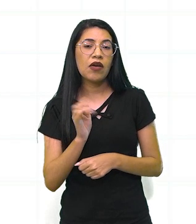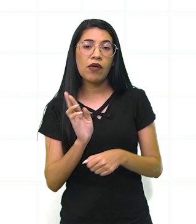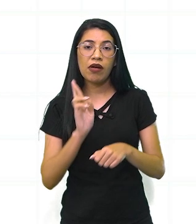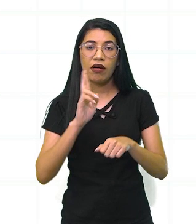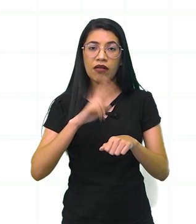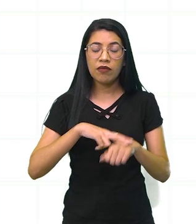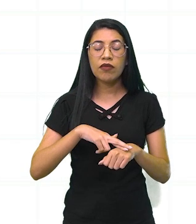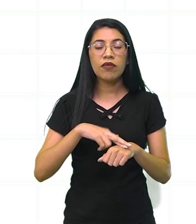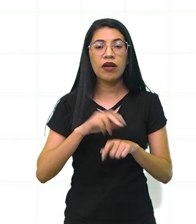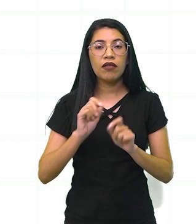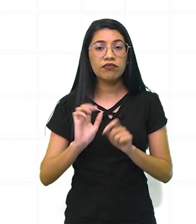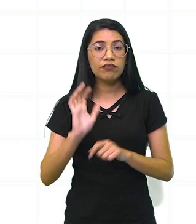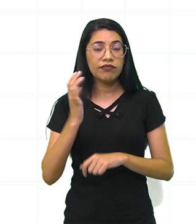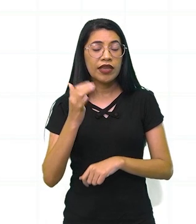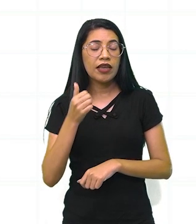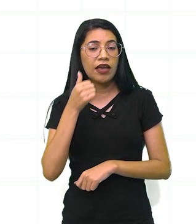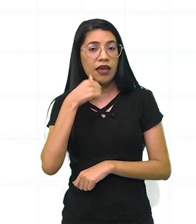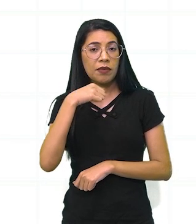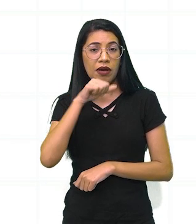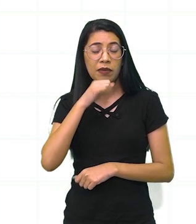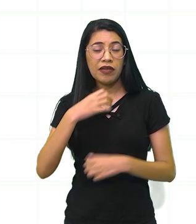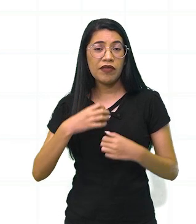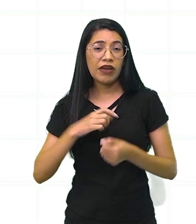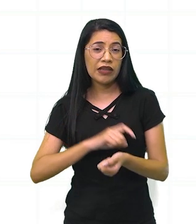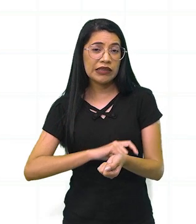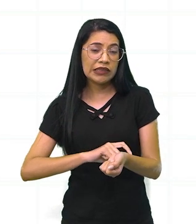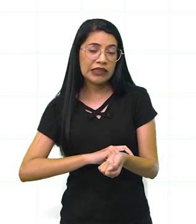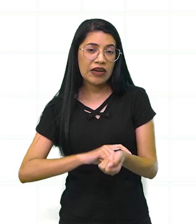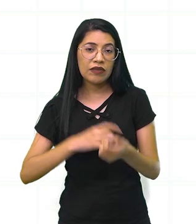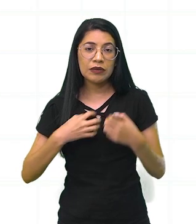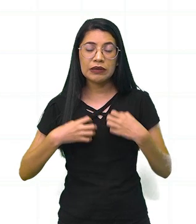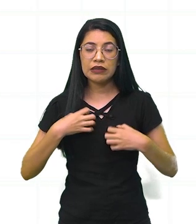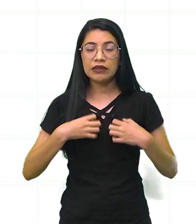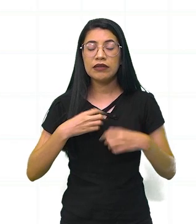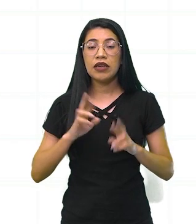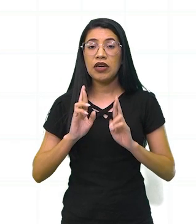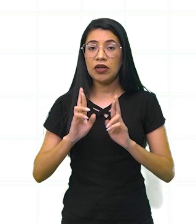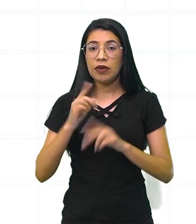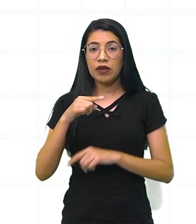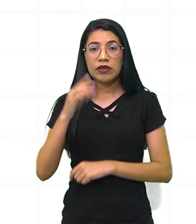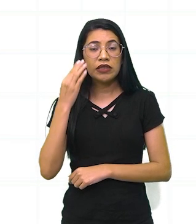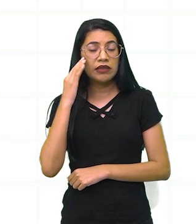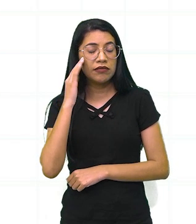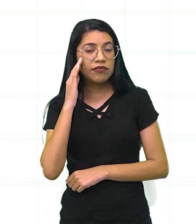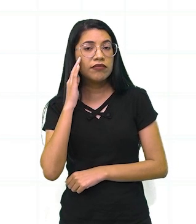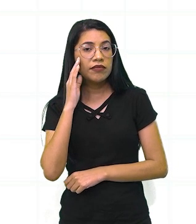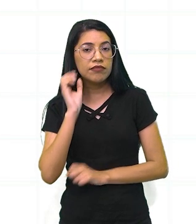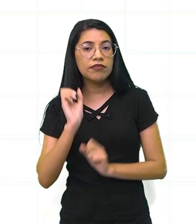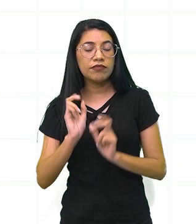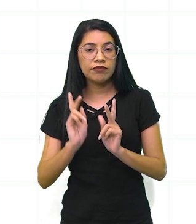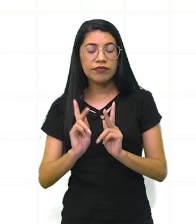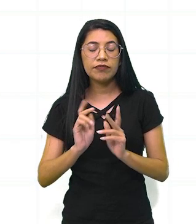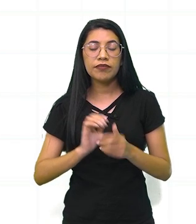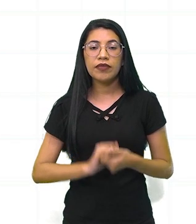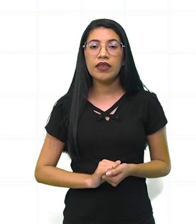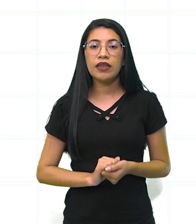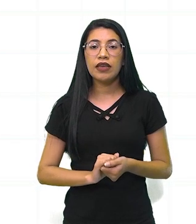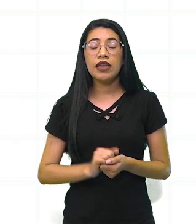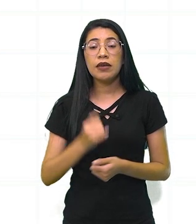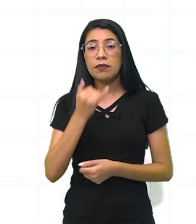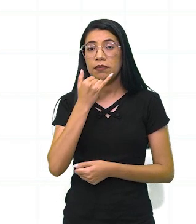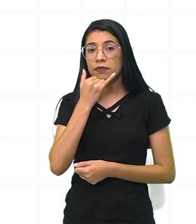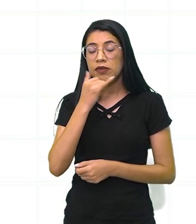prova minha mãe vai ficar muito nervosa Espero que o senhor compreenda a minha situação e que me